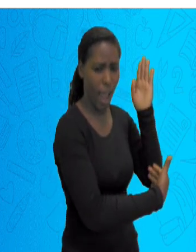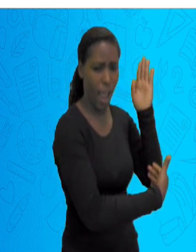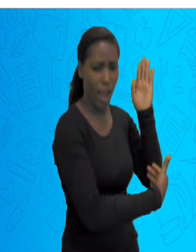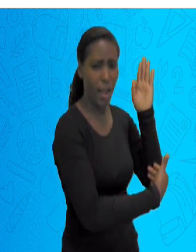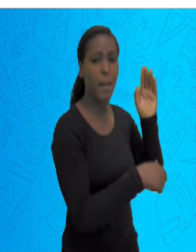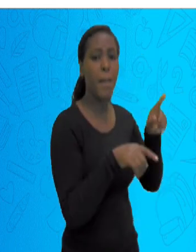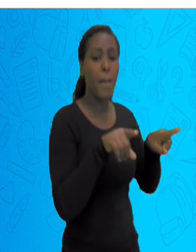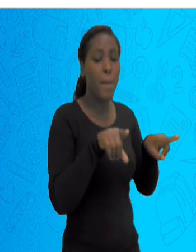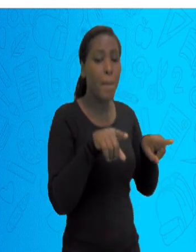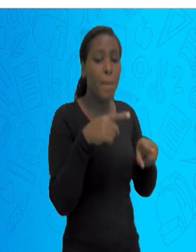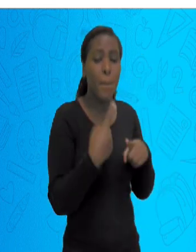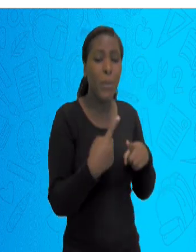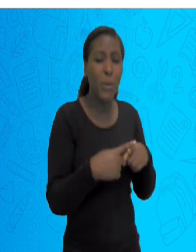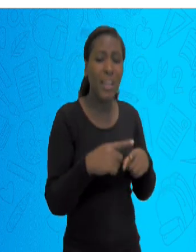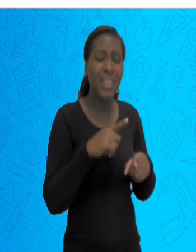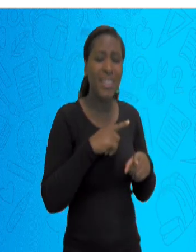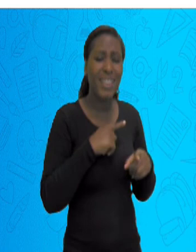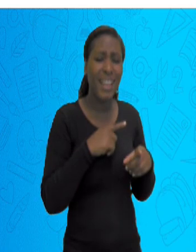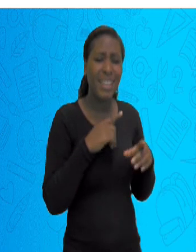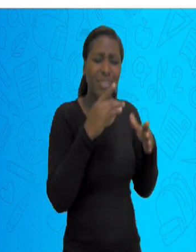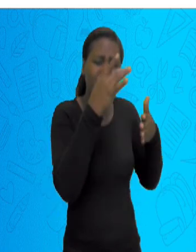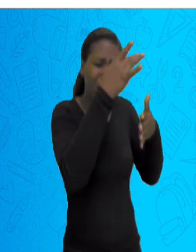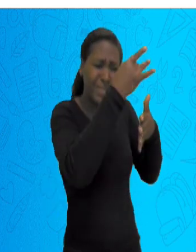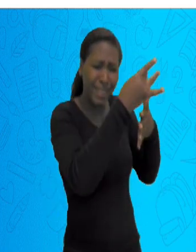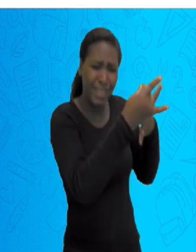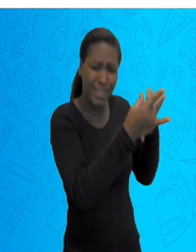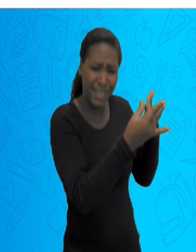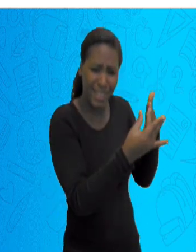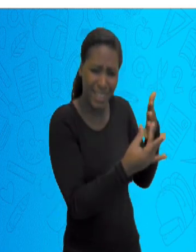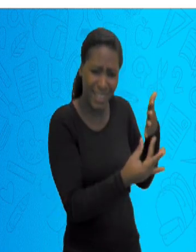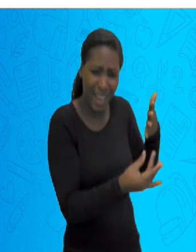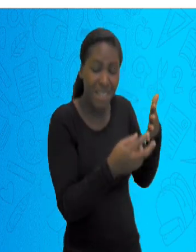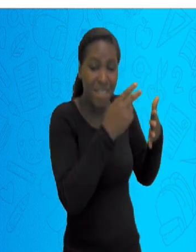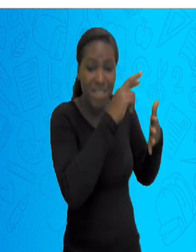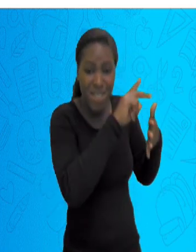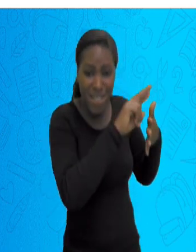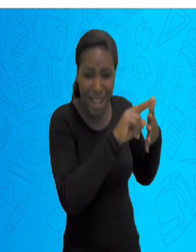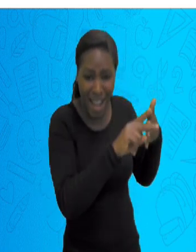personagens, narrador, tempo e espaço.